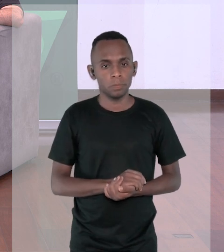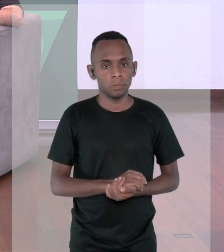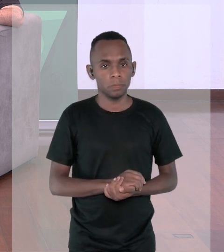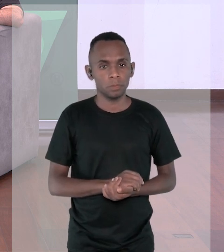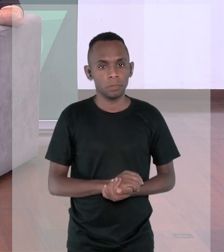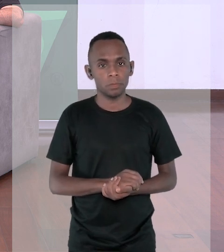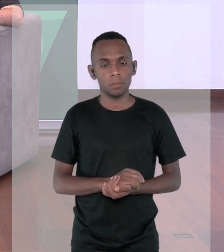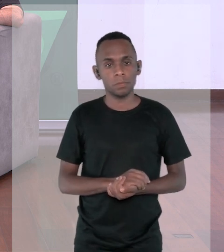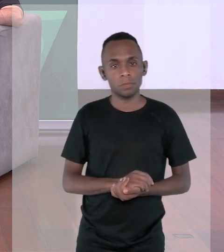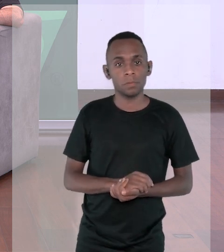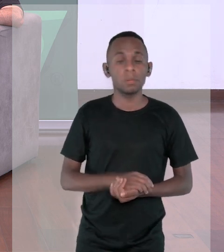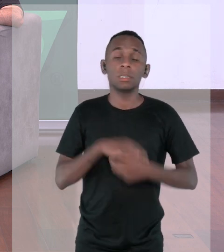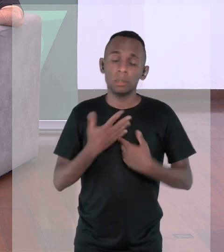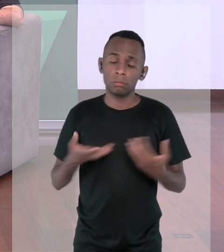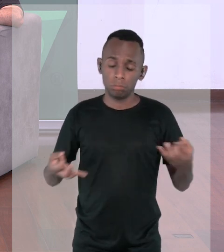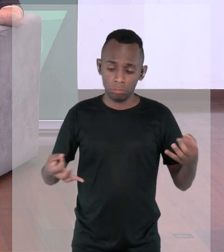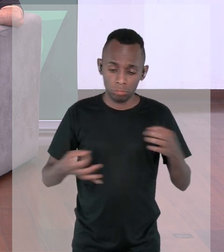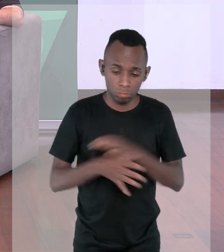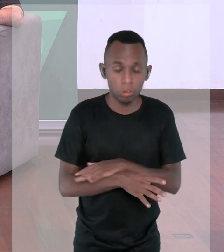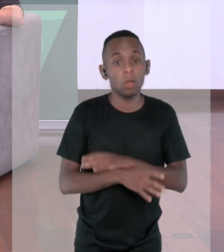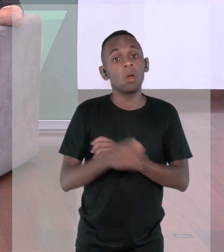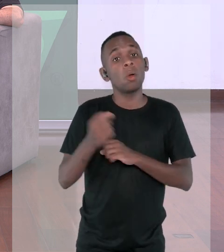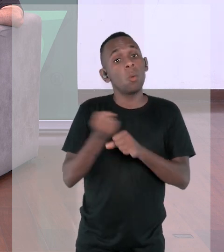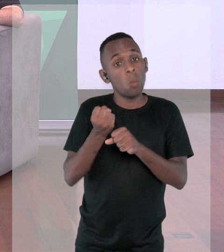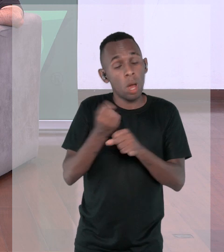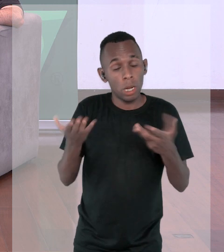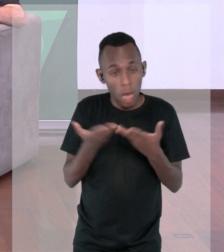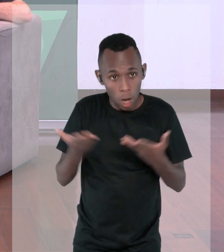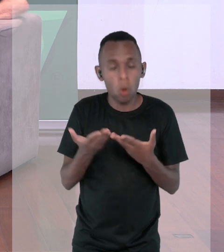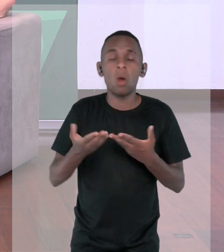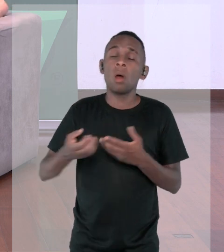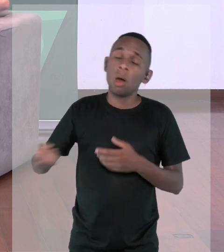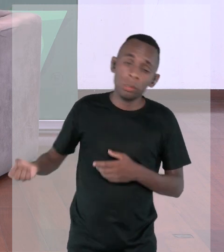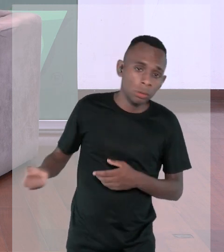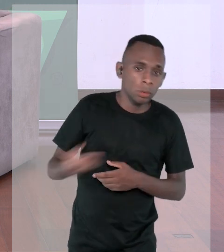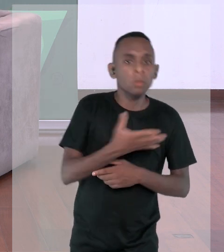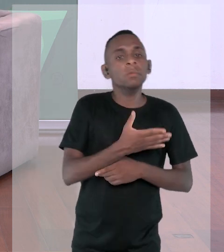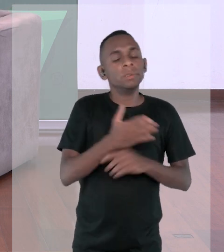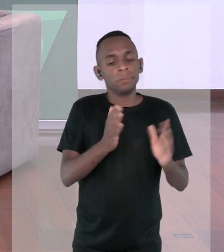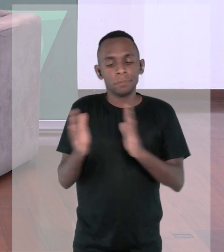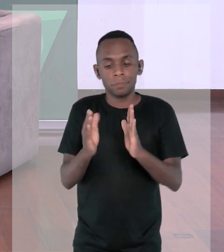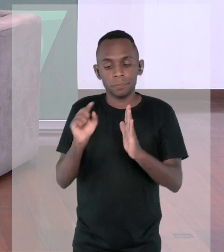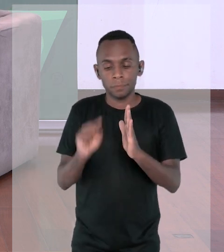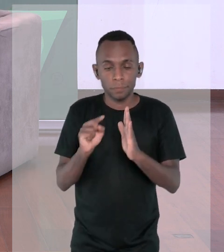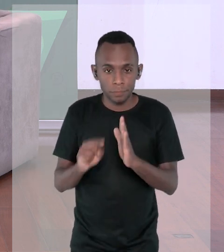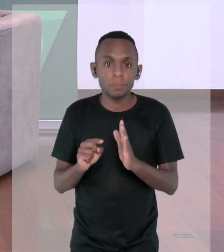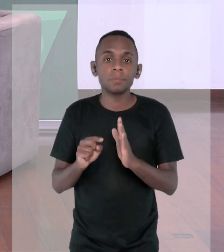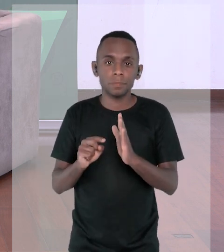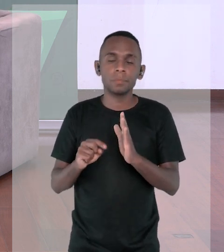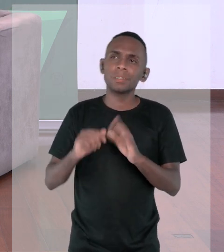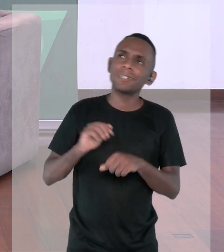Feito o primeiro sucesso do Tudo Comunica, esse ano vamos lançar uma nova temporada. E a temporada